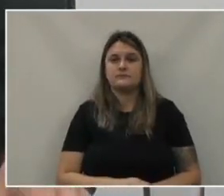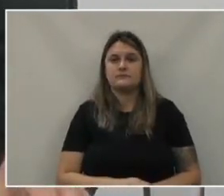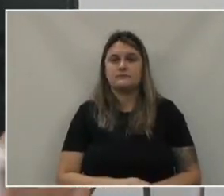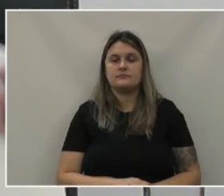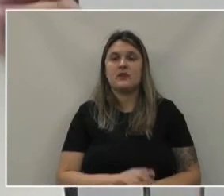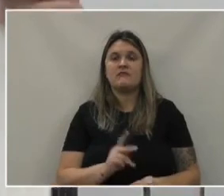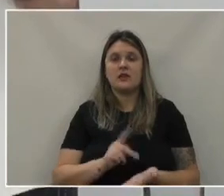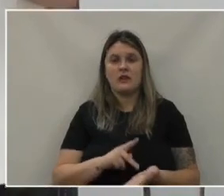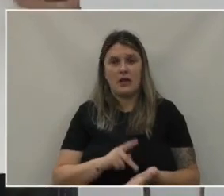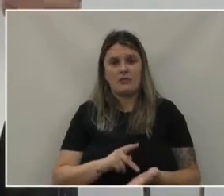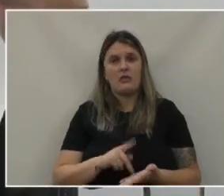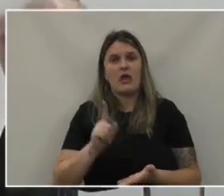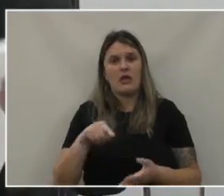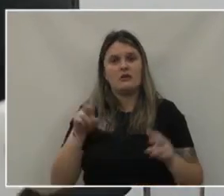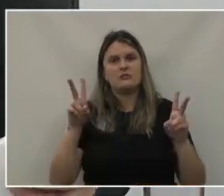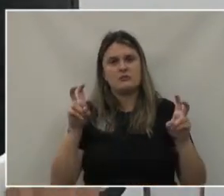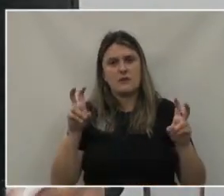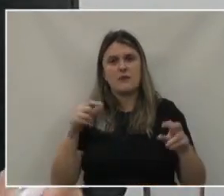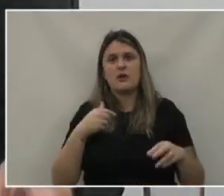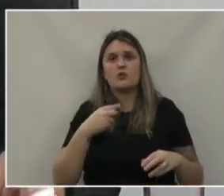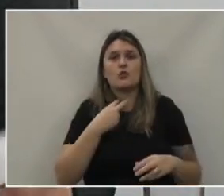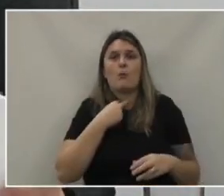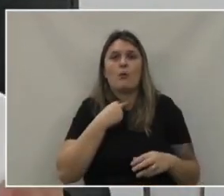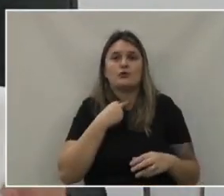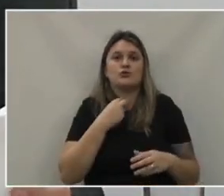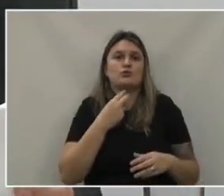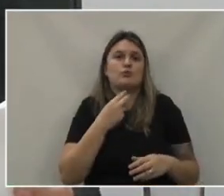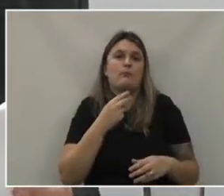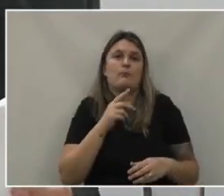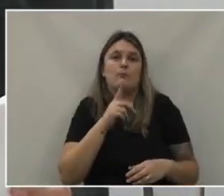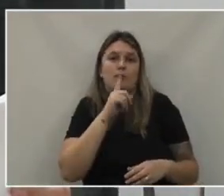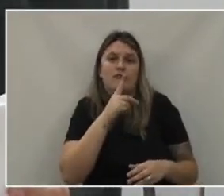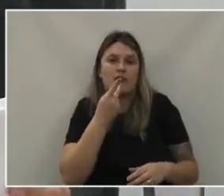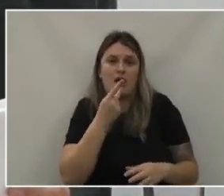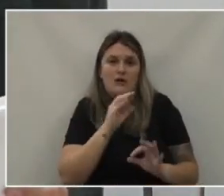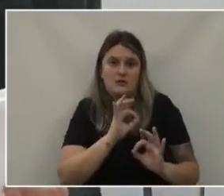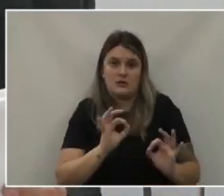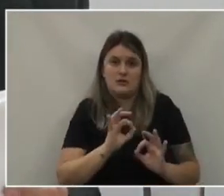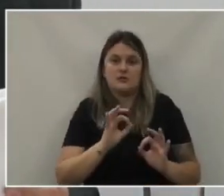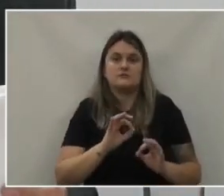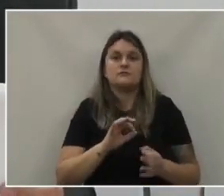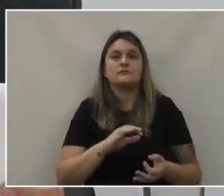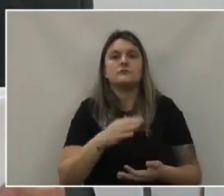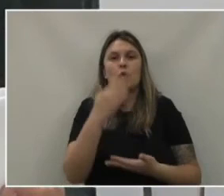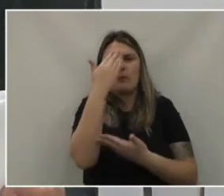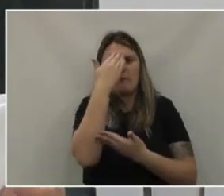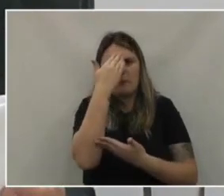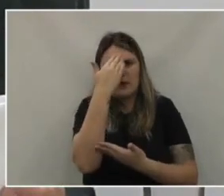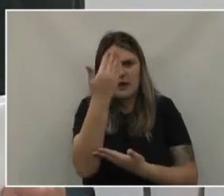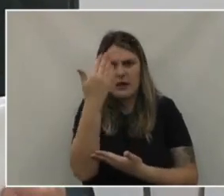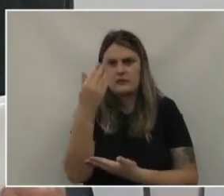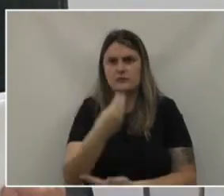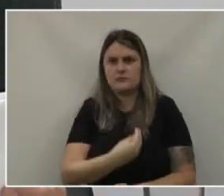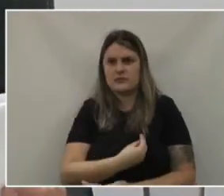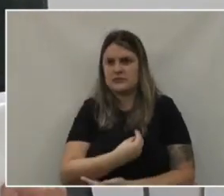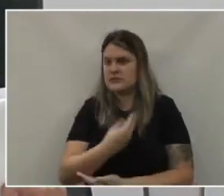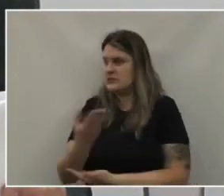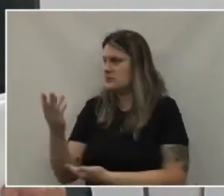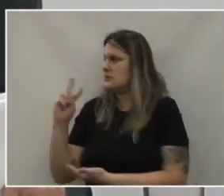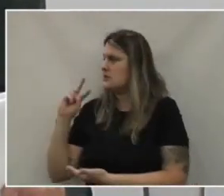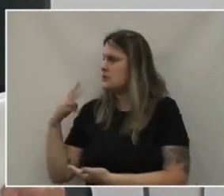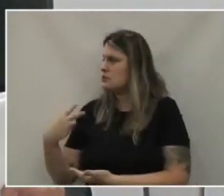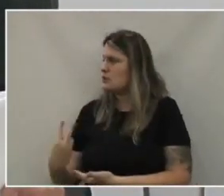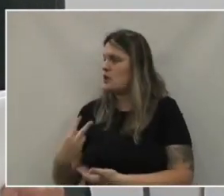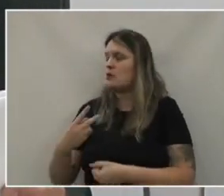mas realmente seriam assuntos que eu não pude falar na última semana. Nada mais havendo, agradeço aos senhores vereadores, convoco